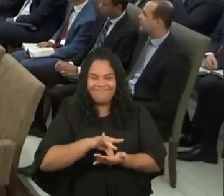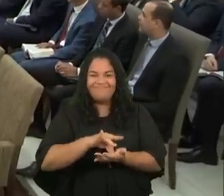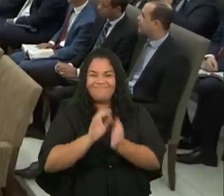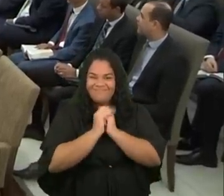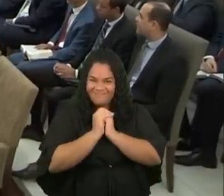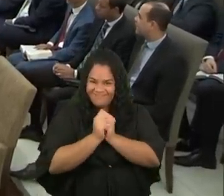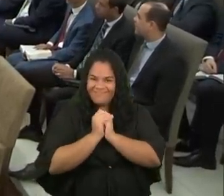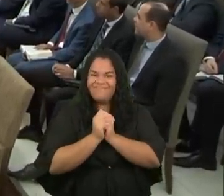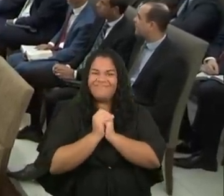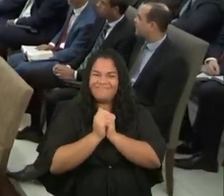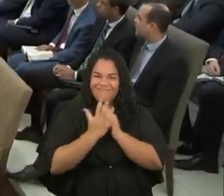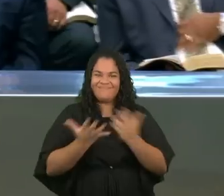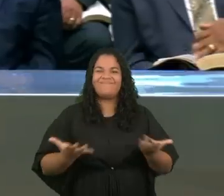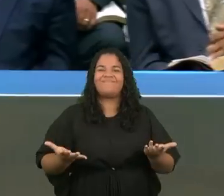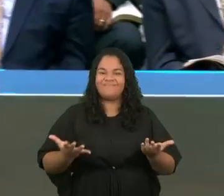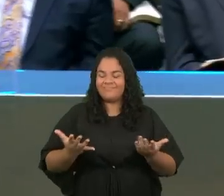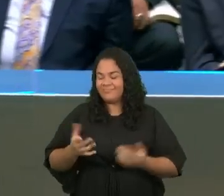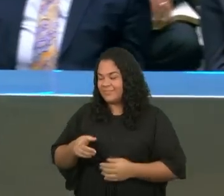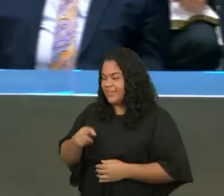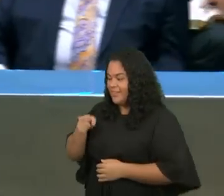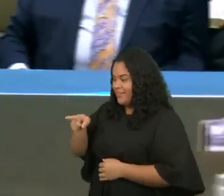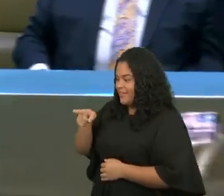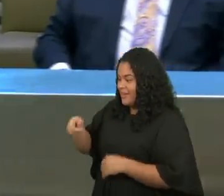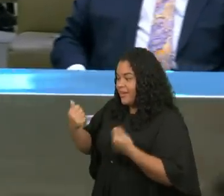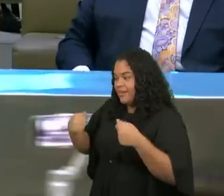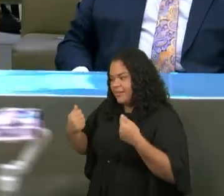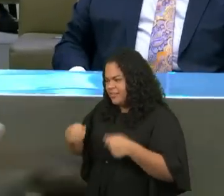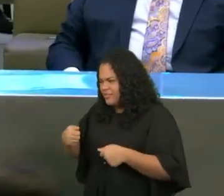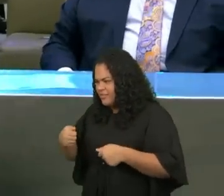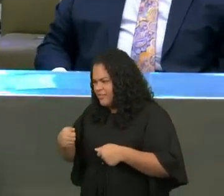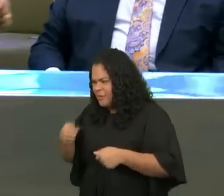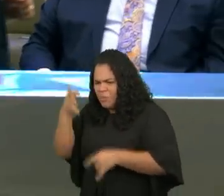Olhe para quem está ao seu lado e diga: ame os pecadores,